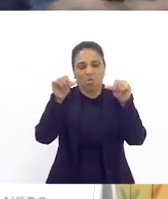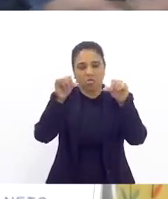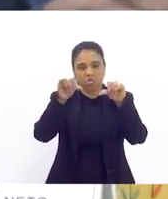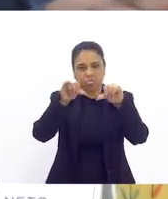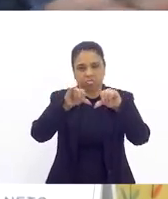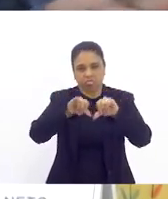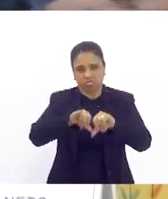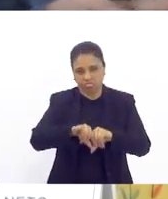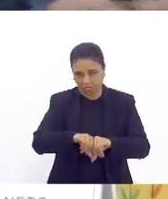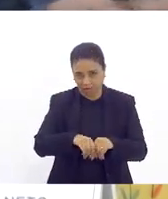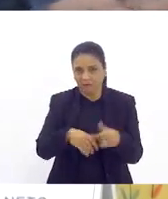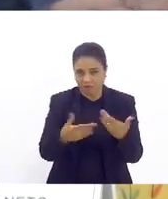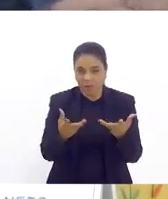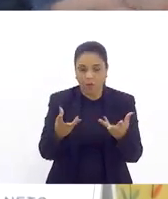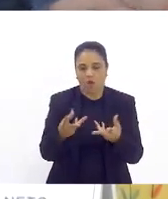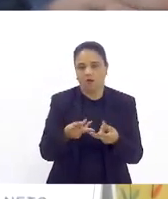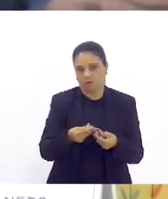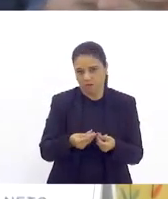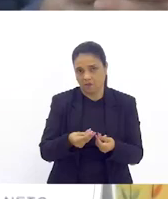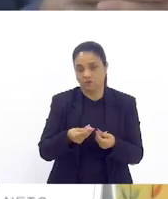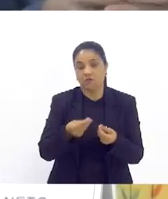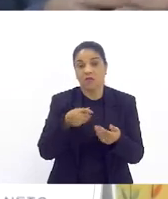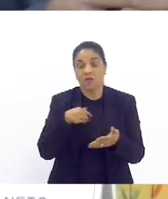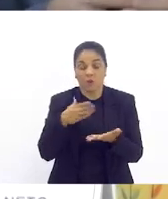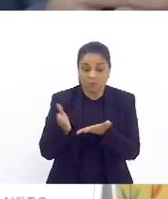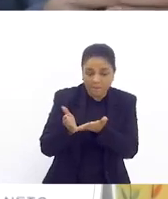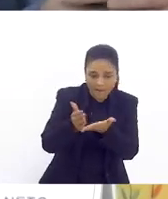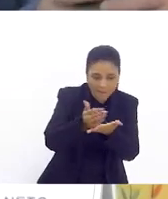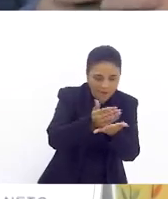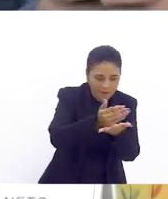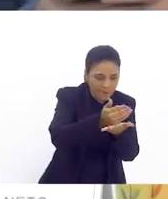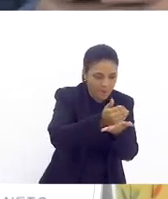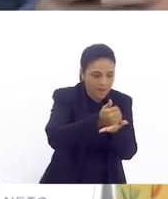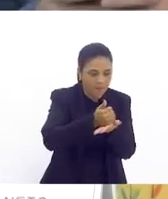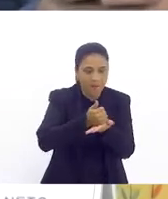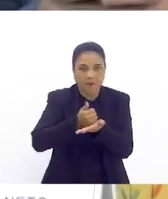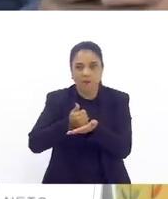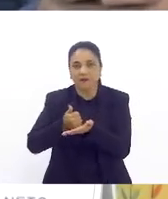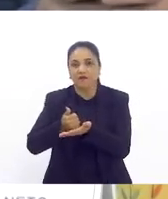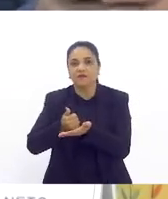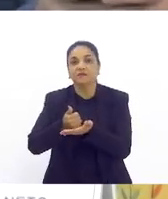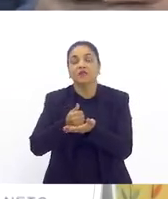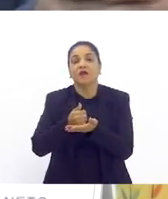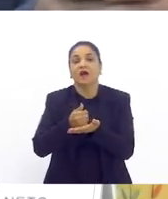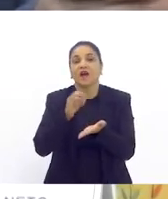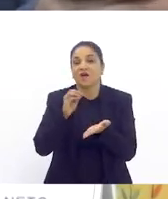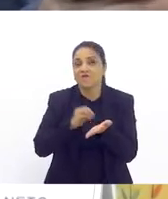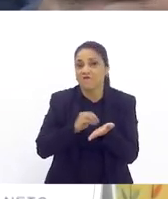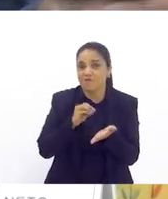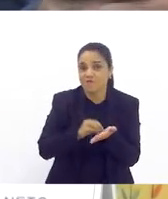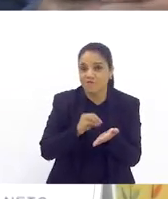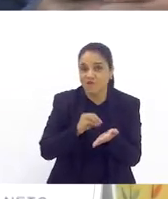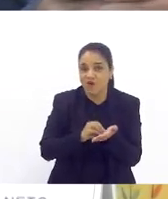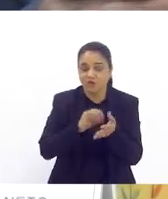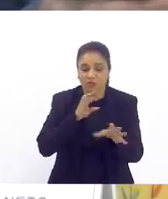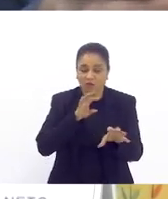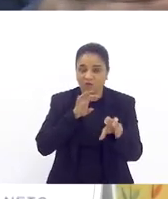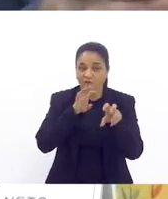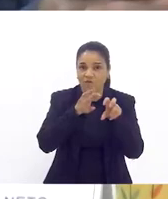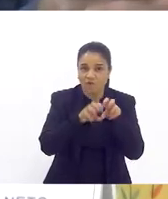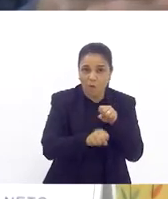da qualidade e os indicadores que nós temos colhidos em relação ao esgotamento da formação